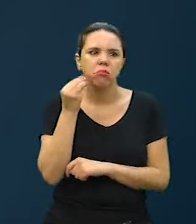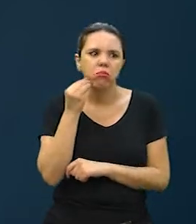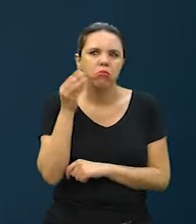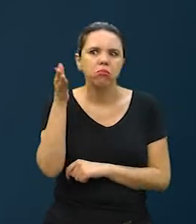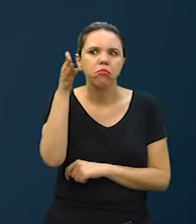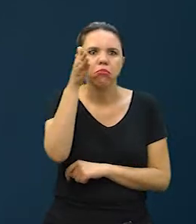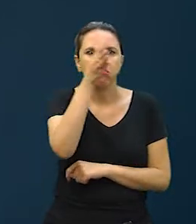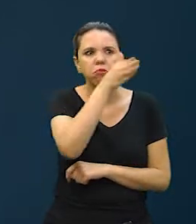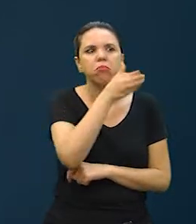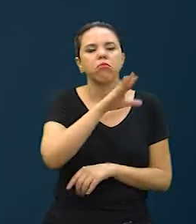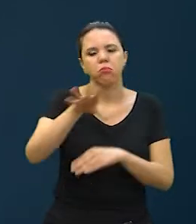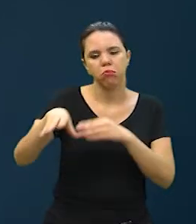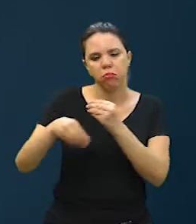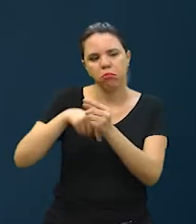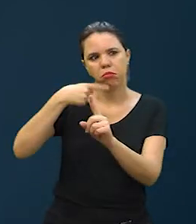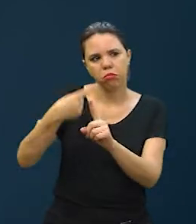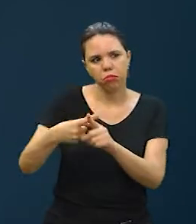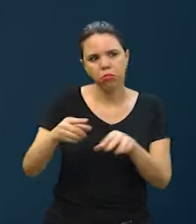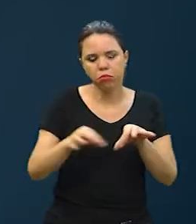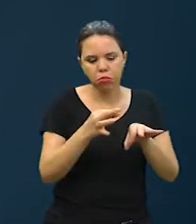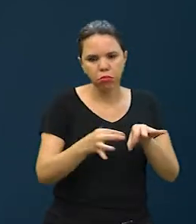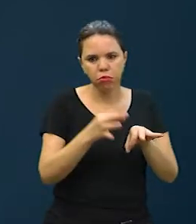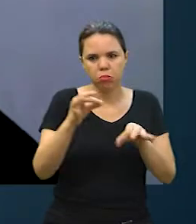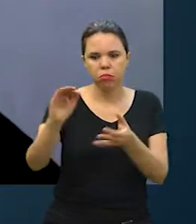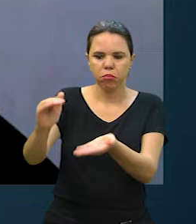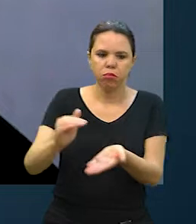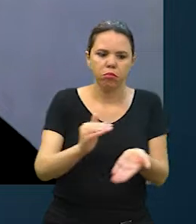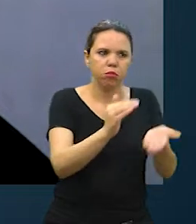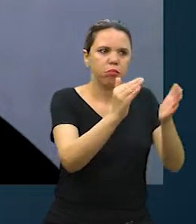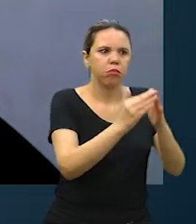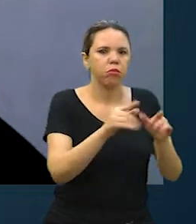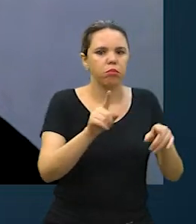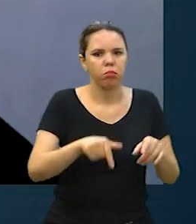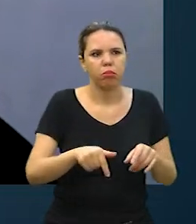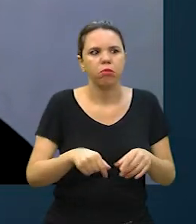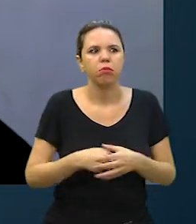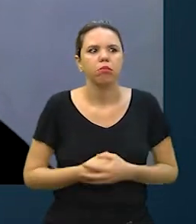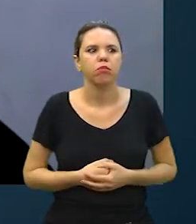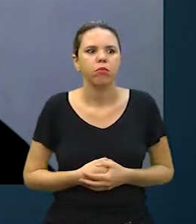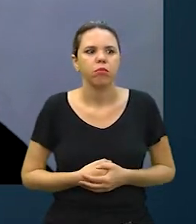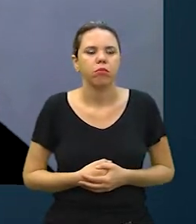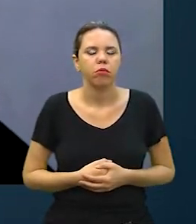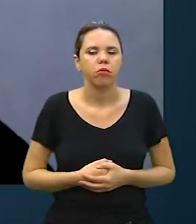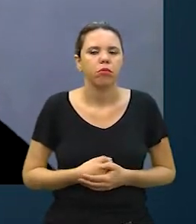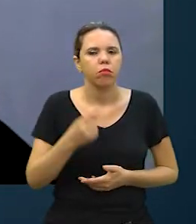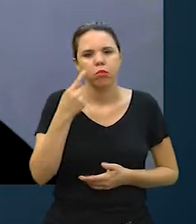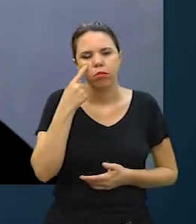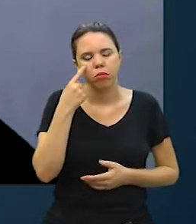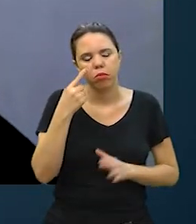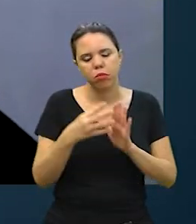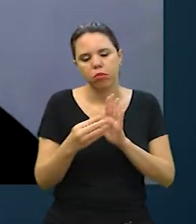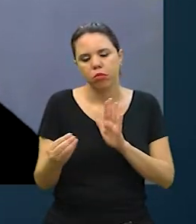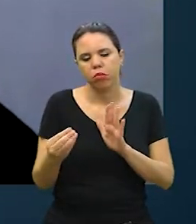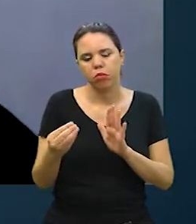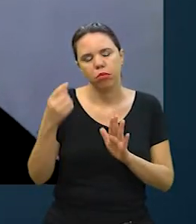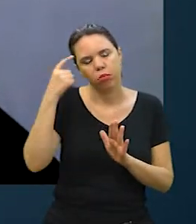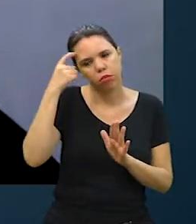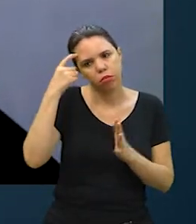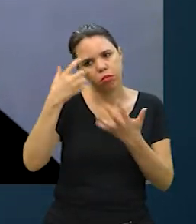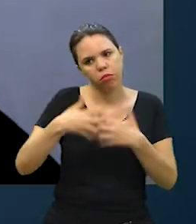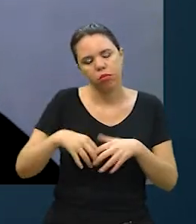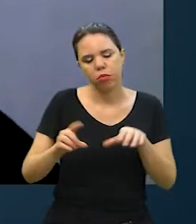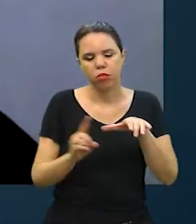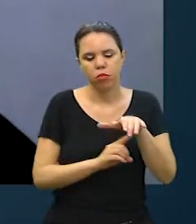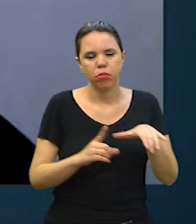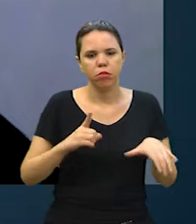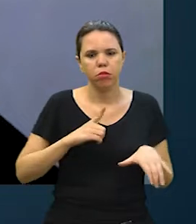mercado, como adicionamos o serviço também de costureira delivery. O serviço de delivery, ele se baseou inicialmente, num